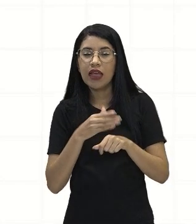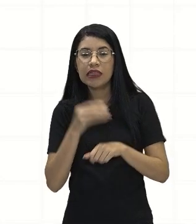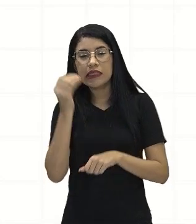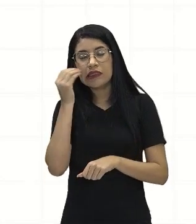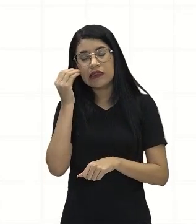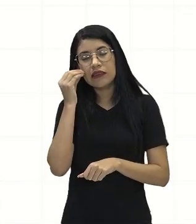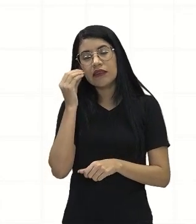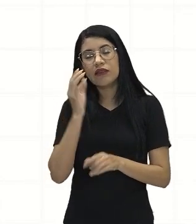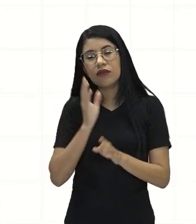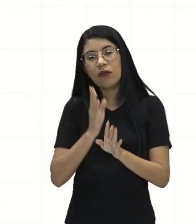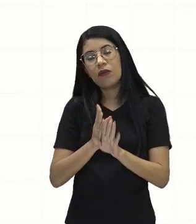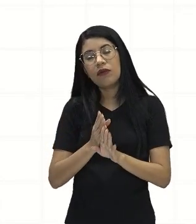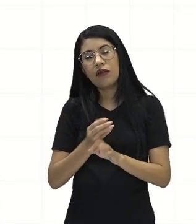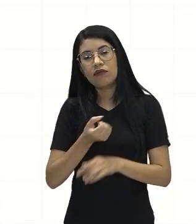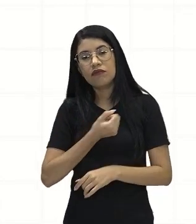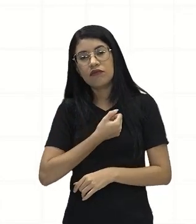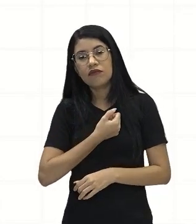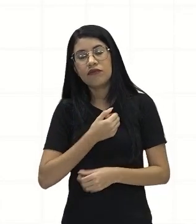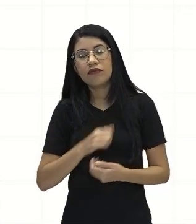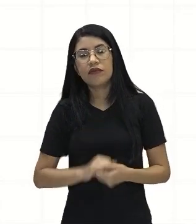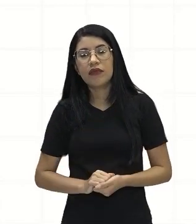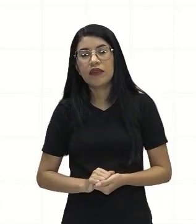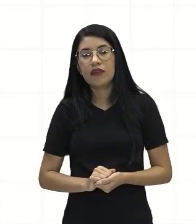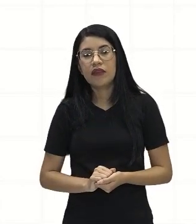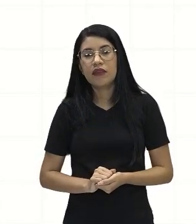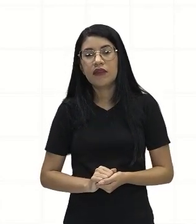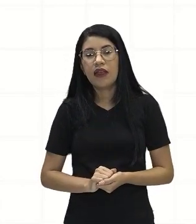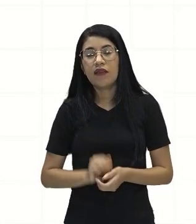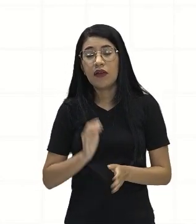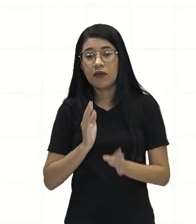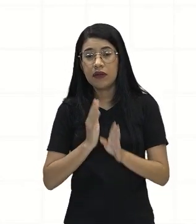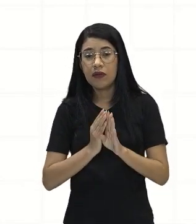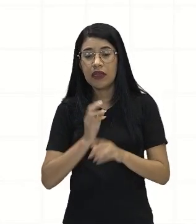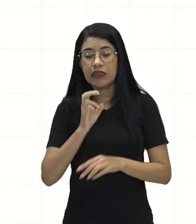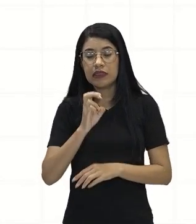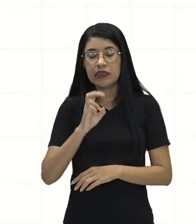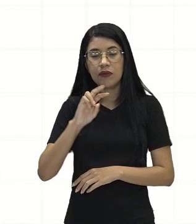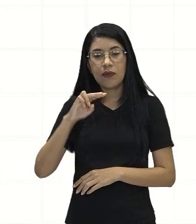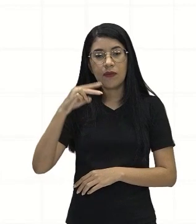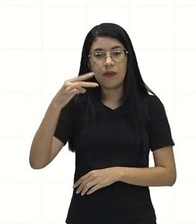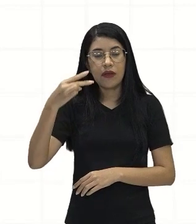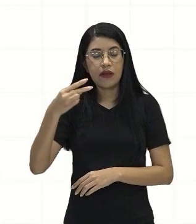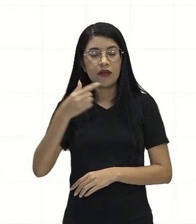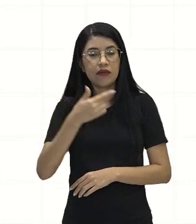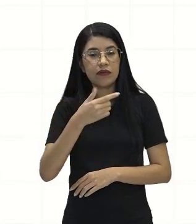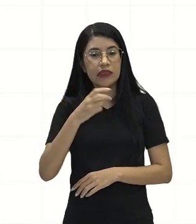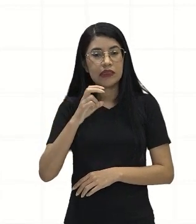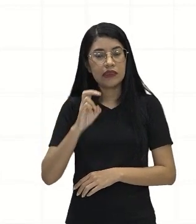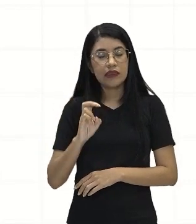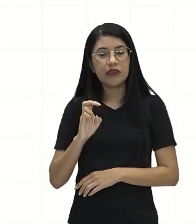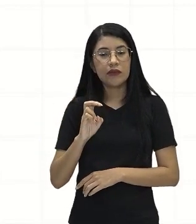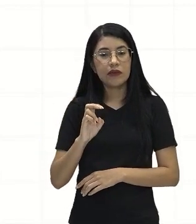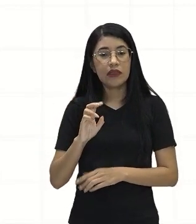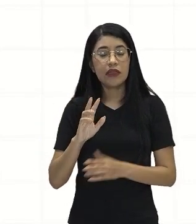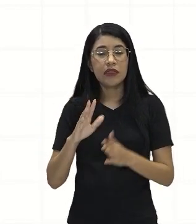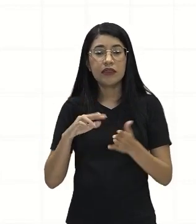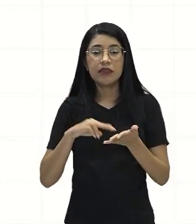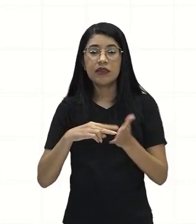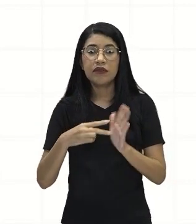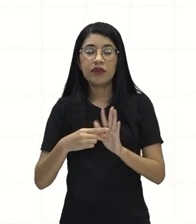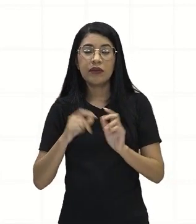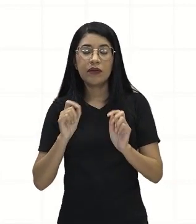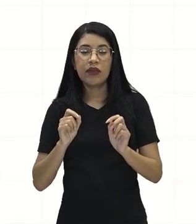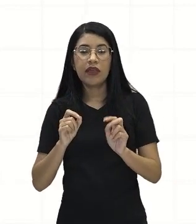chegar à seguinte conclusão, olha, que 5 ao quadrado vai nos dar 25. Portanto, a raiz quadrada